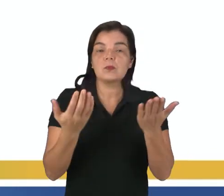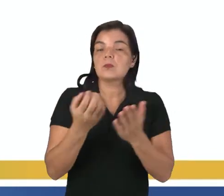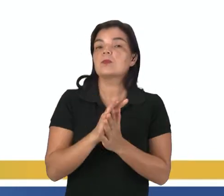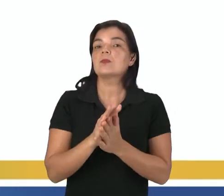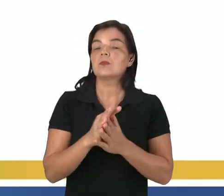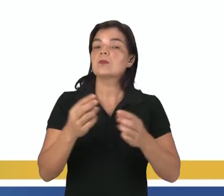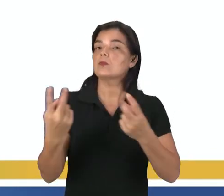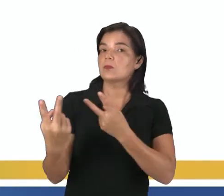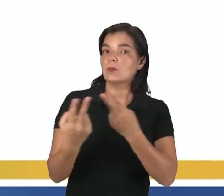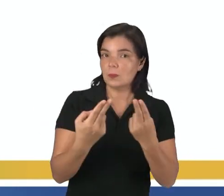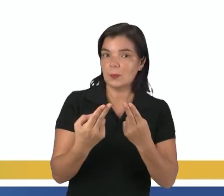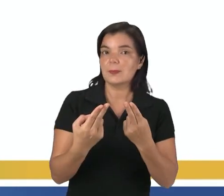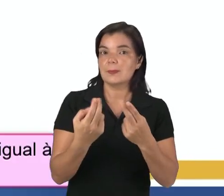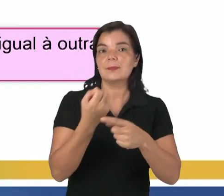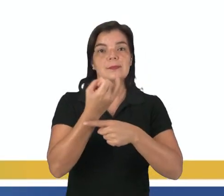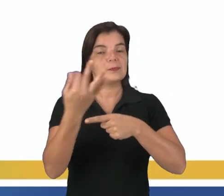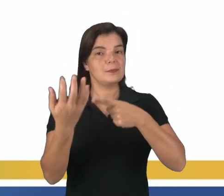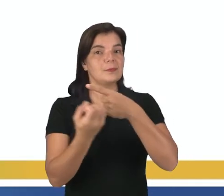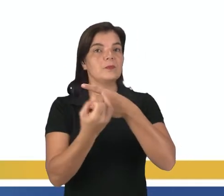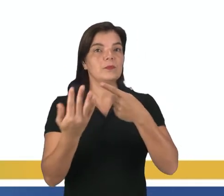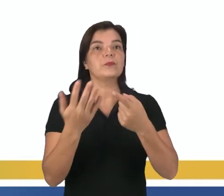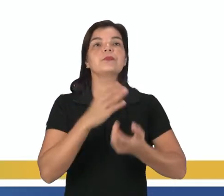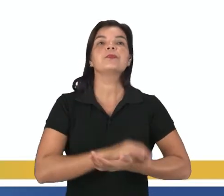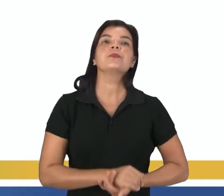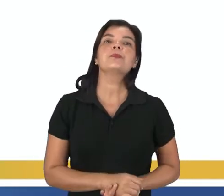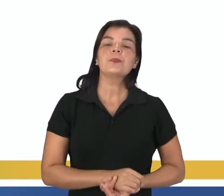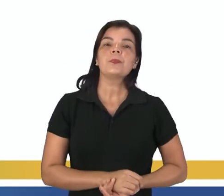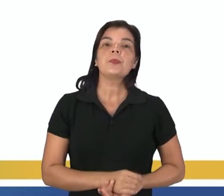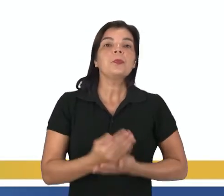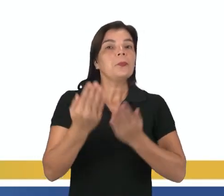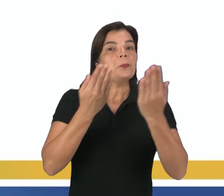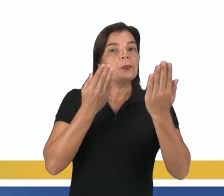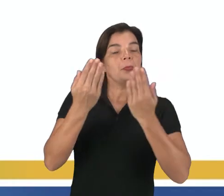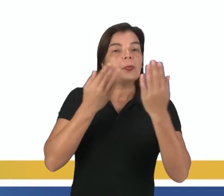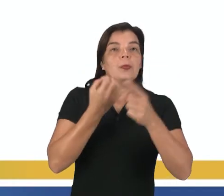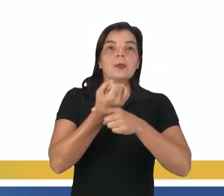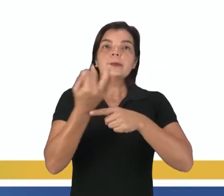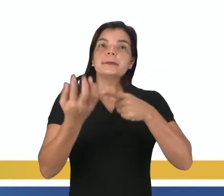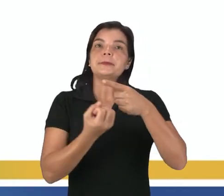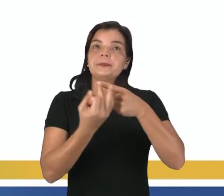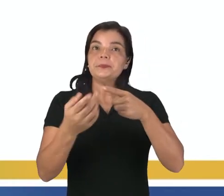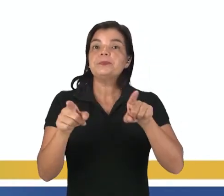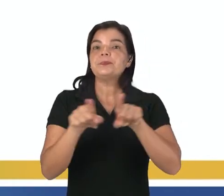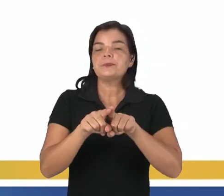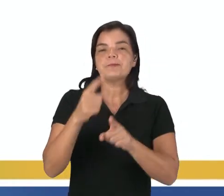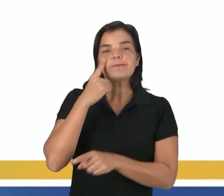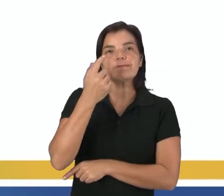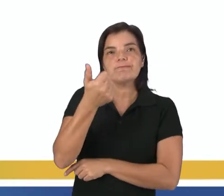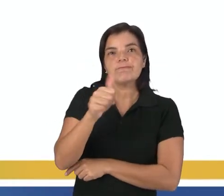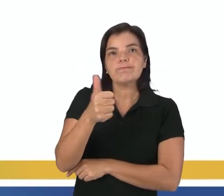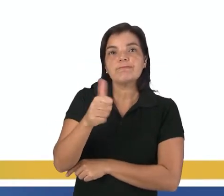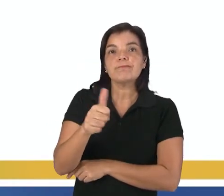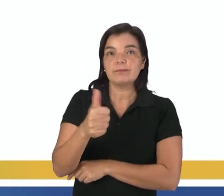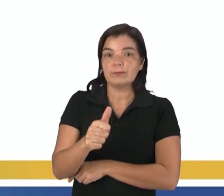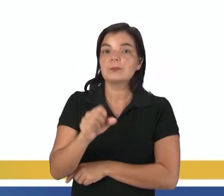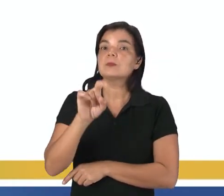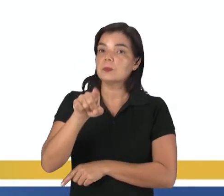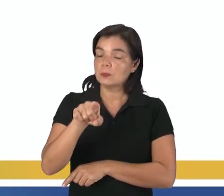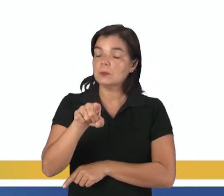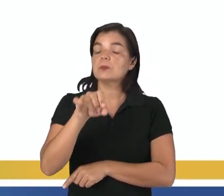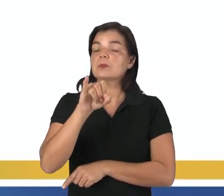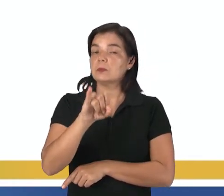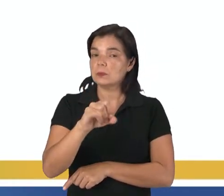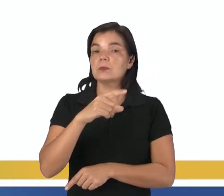elas são iguais, né? Bom, então comparar frações consiste nessa verificação, né?